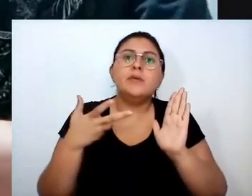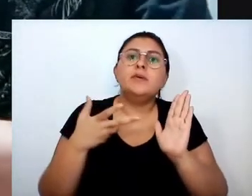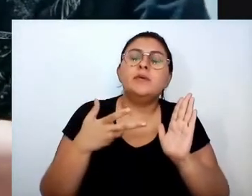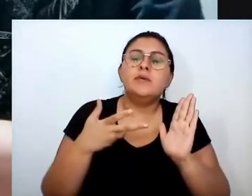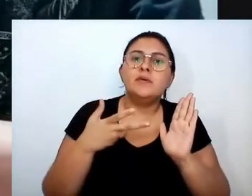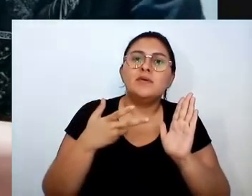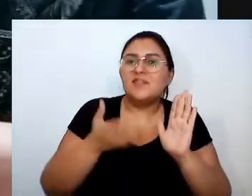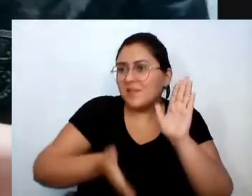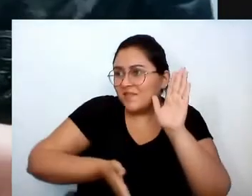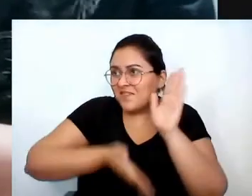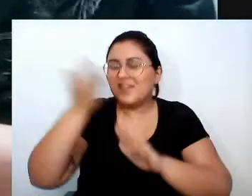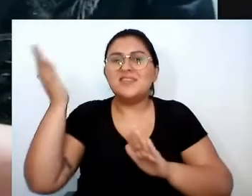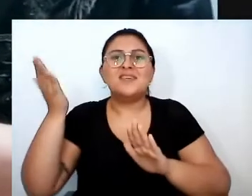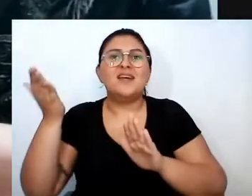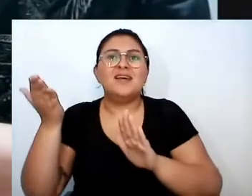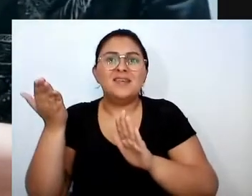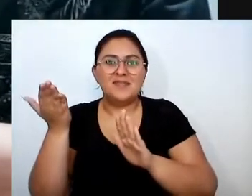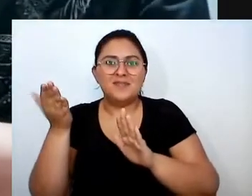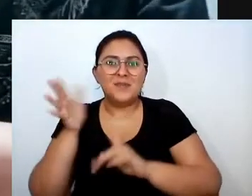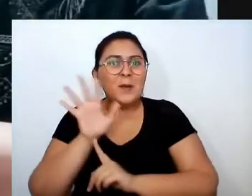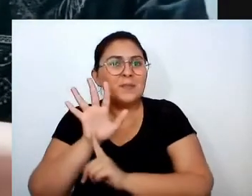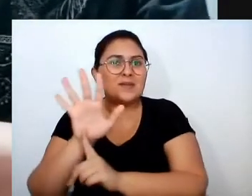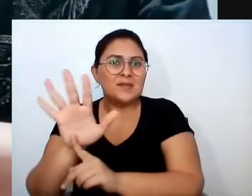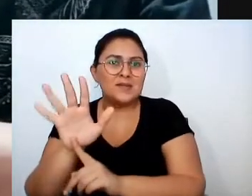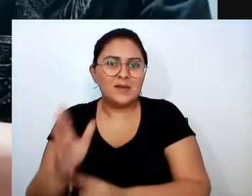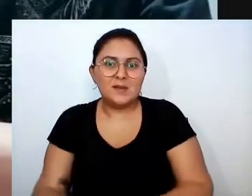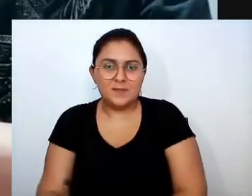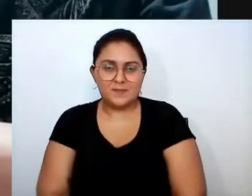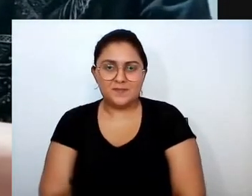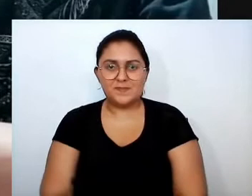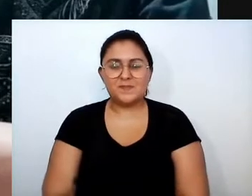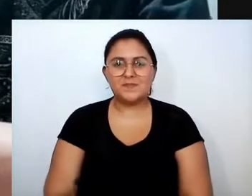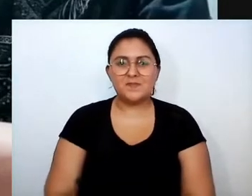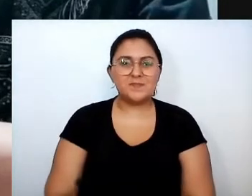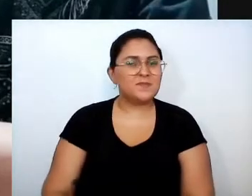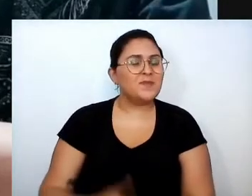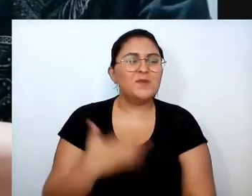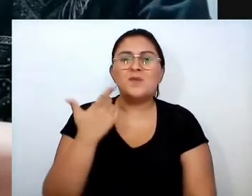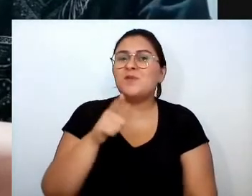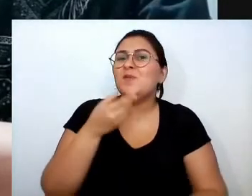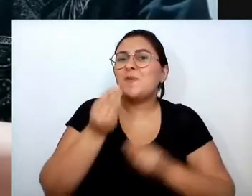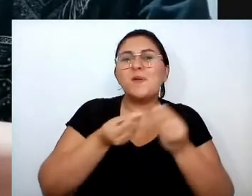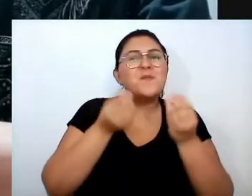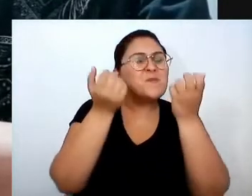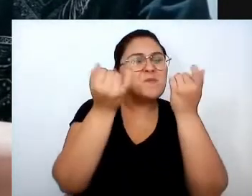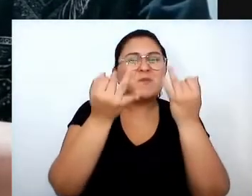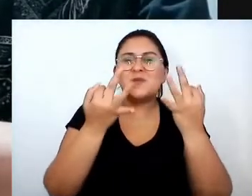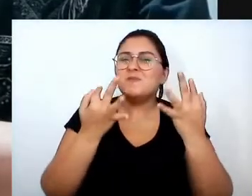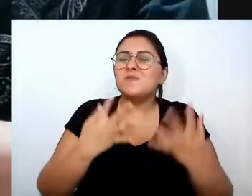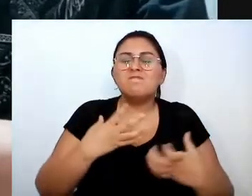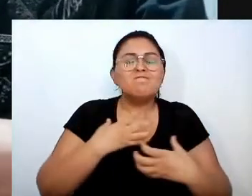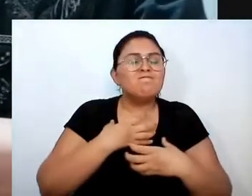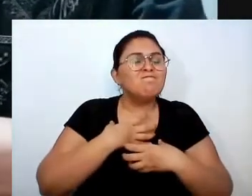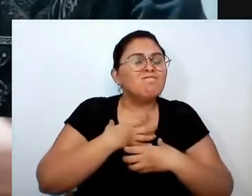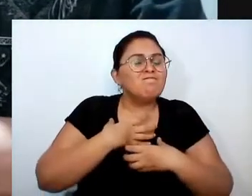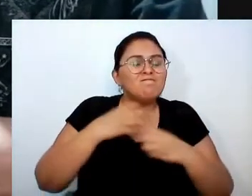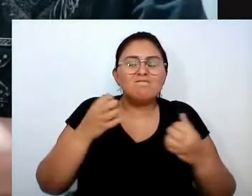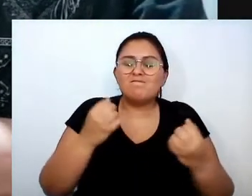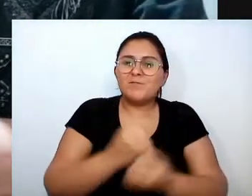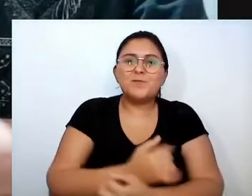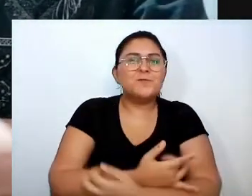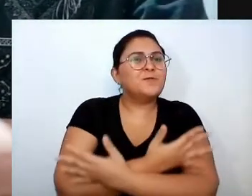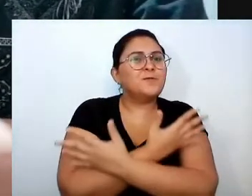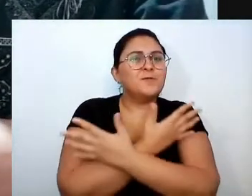experiência inesquecível. Eu acho que não tem nem palavras para descrever tudo, assim, né? Foi que bem legal,